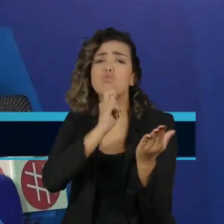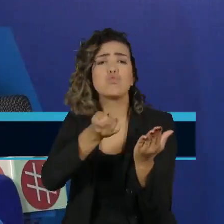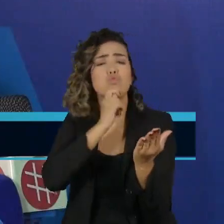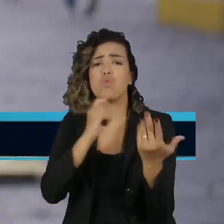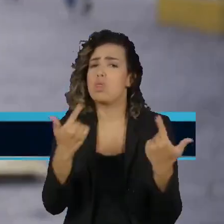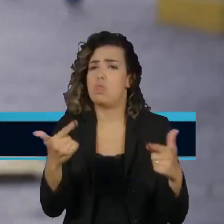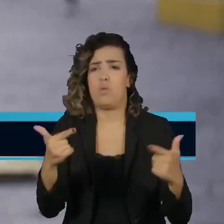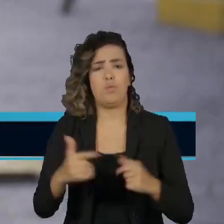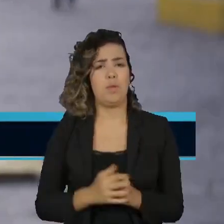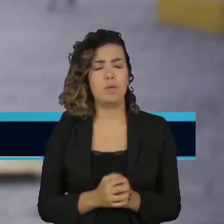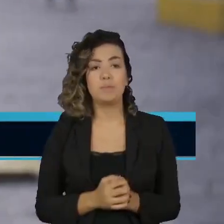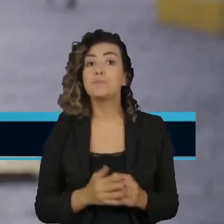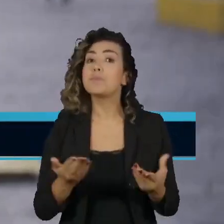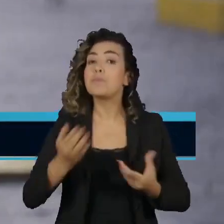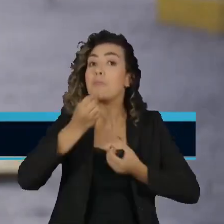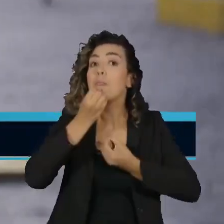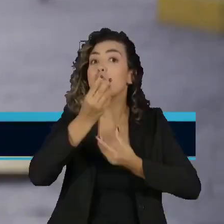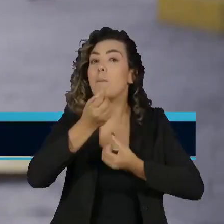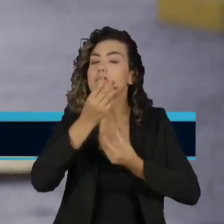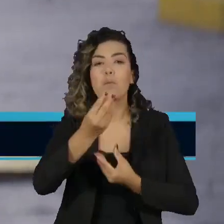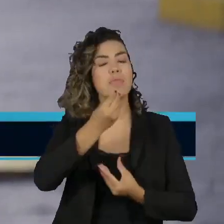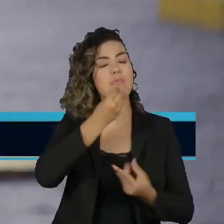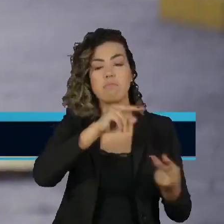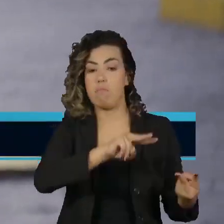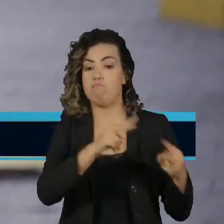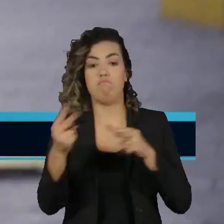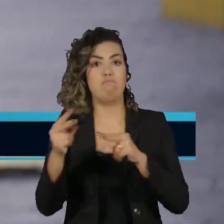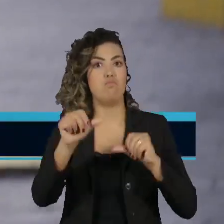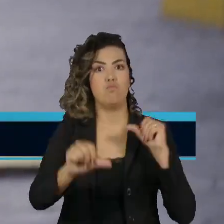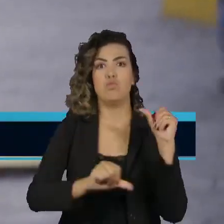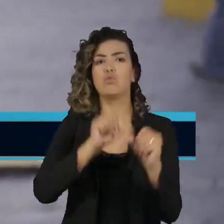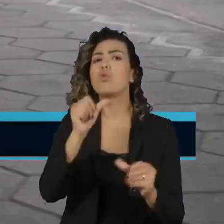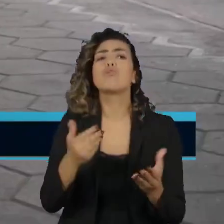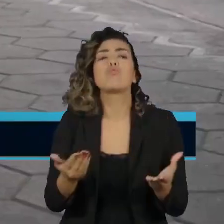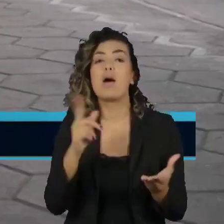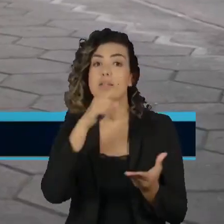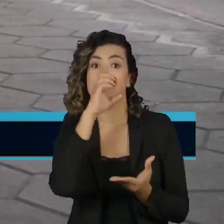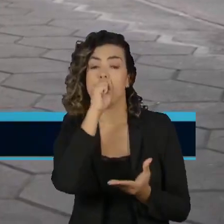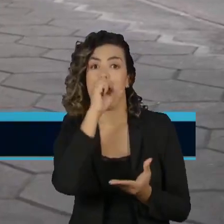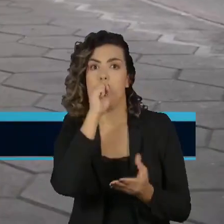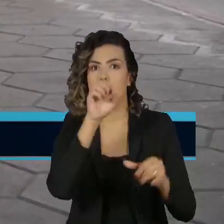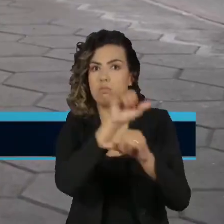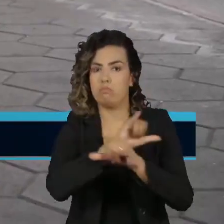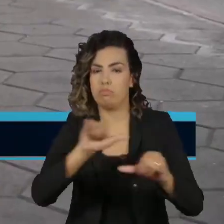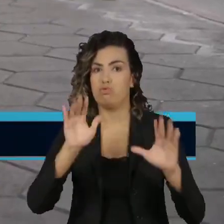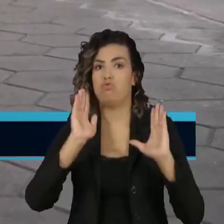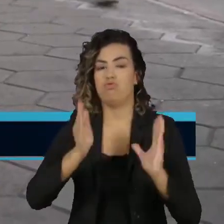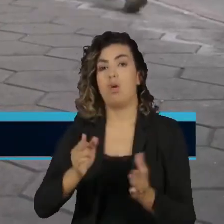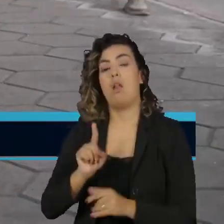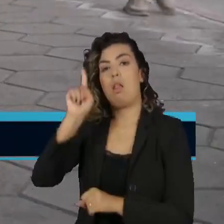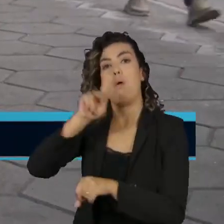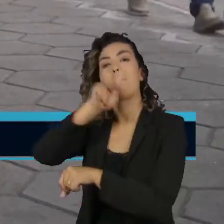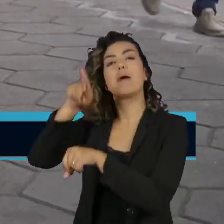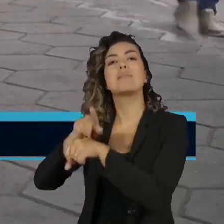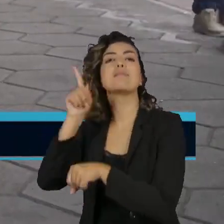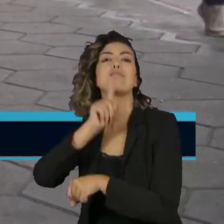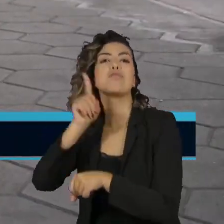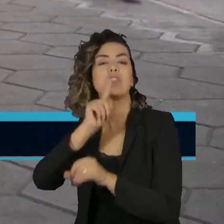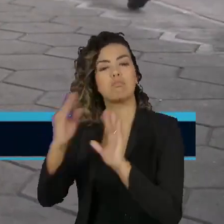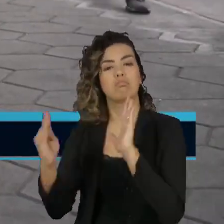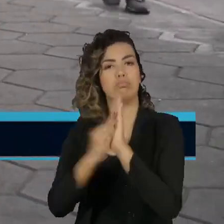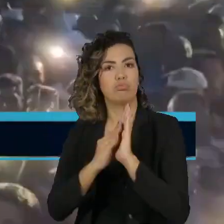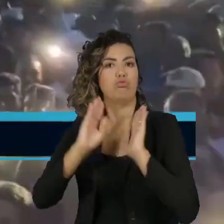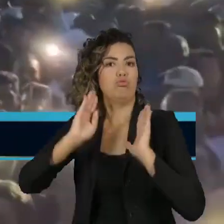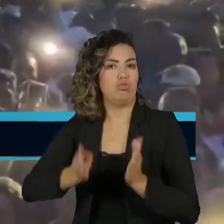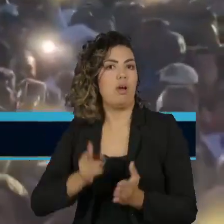desqualificação a informação sobre a mudança foi divulgada neste sábado pela Embaixada dos Estados Unidos na Venezuela Embora tenha